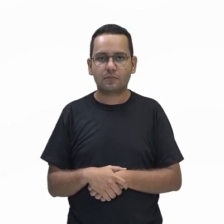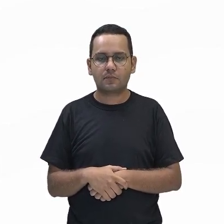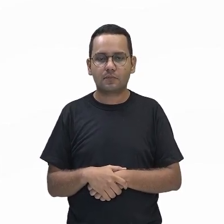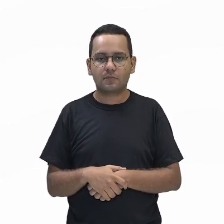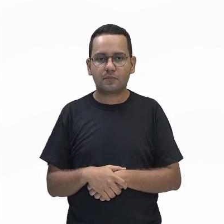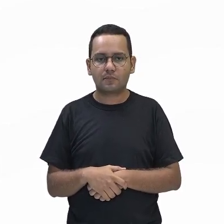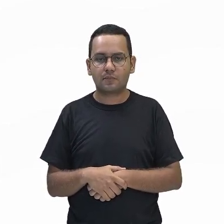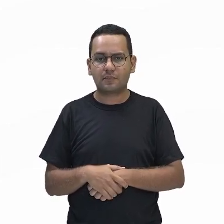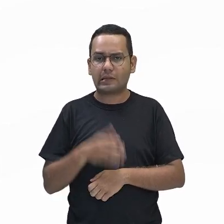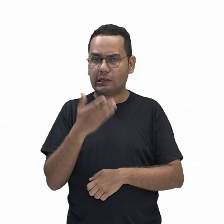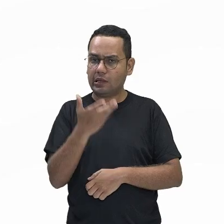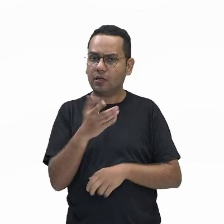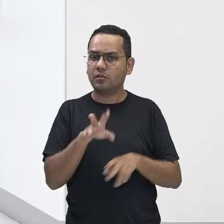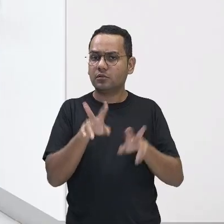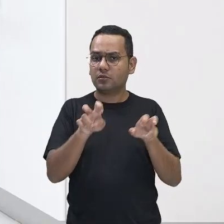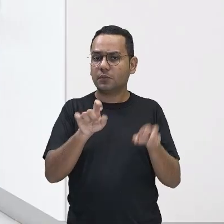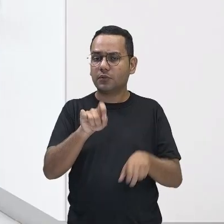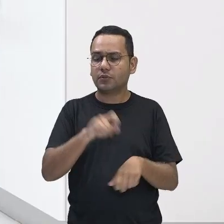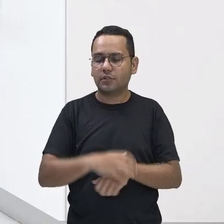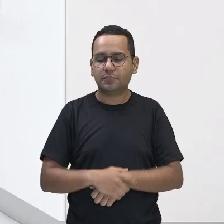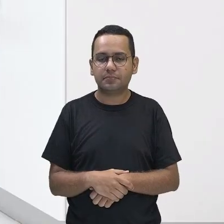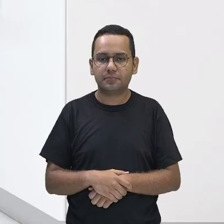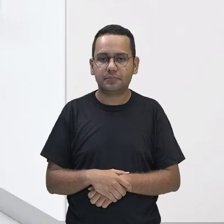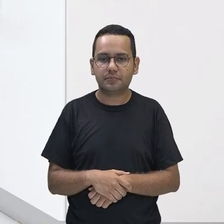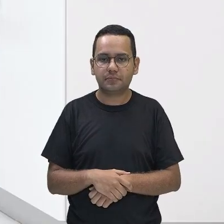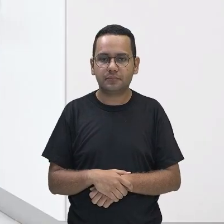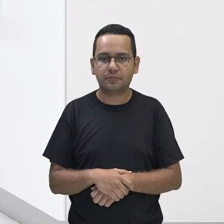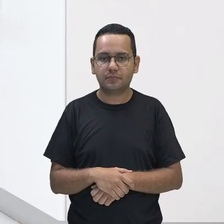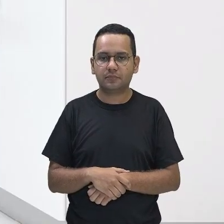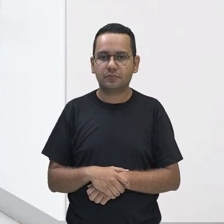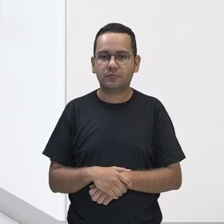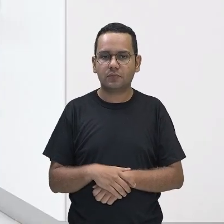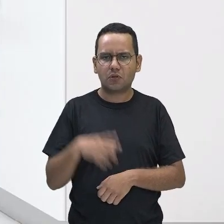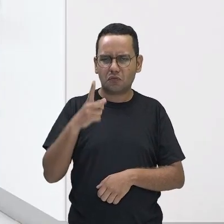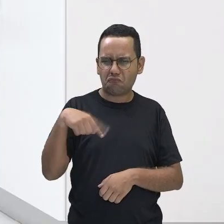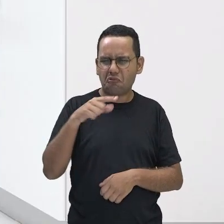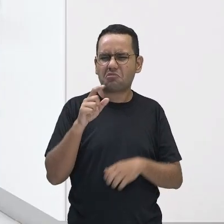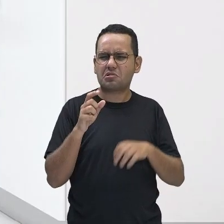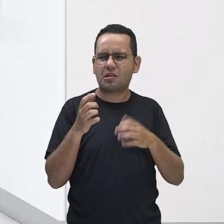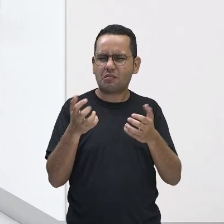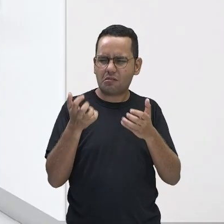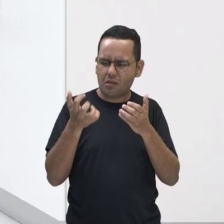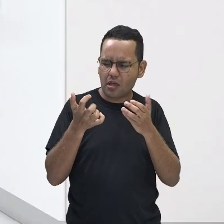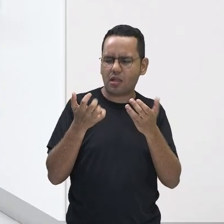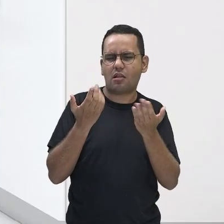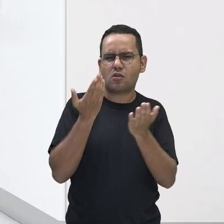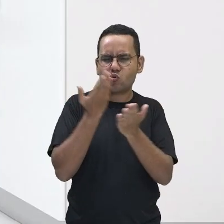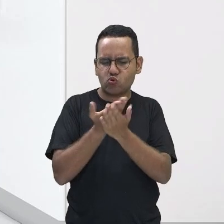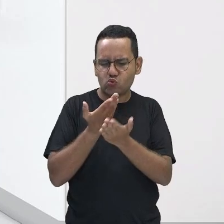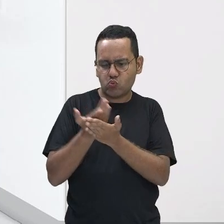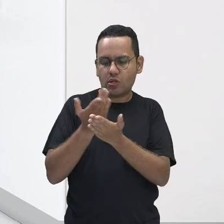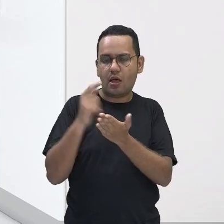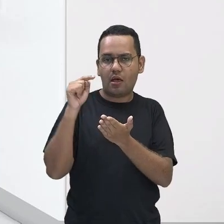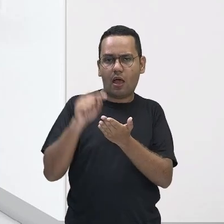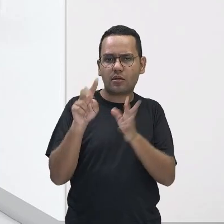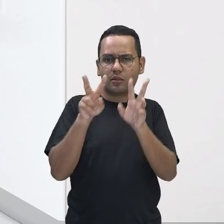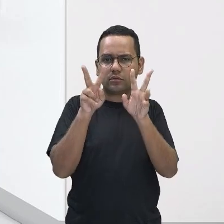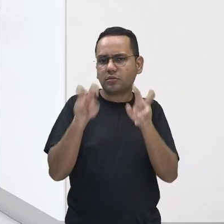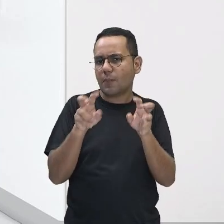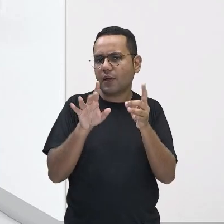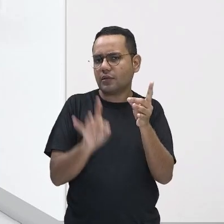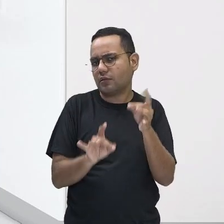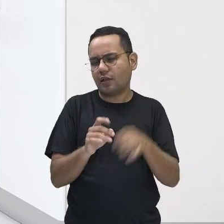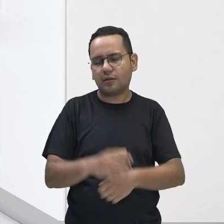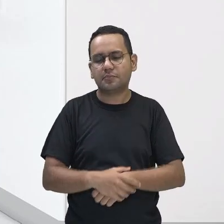de você começar ali a querer estudar um assunto, e geralmente essas pesquisas